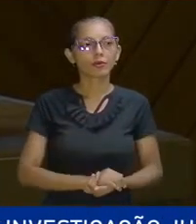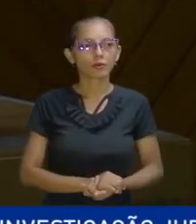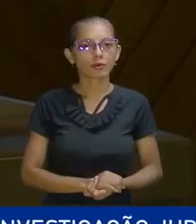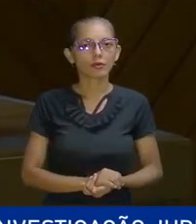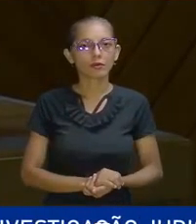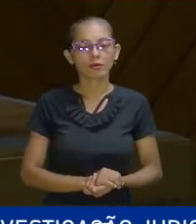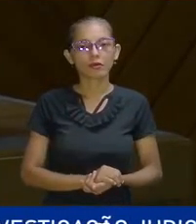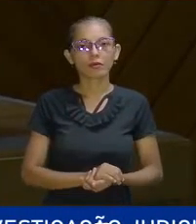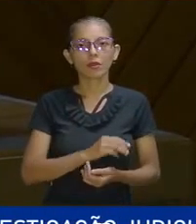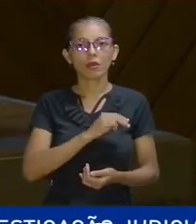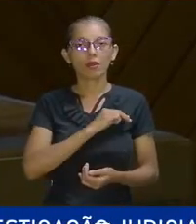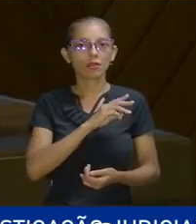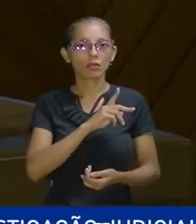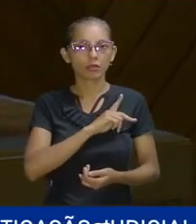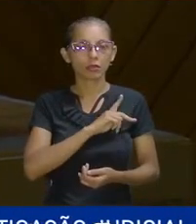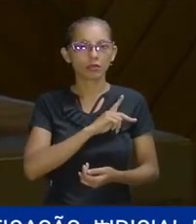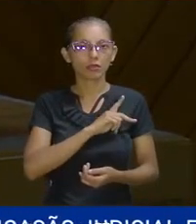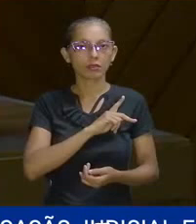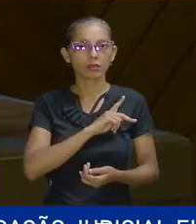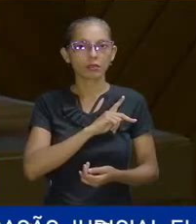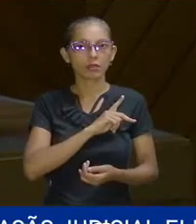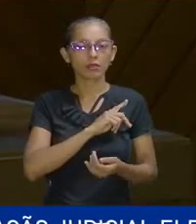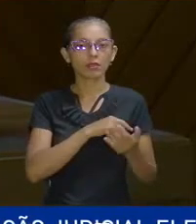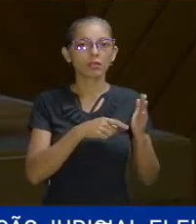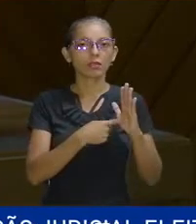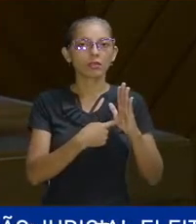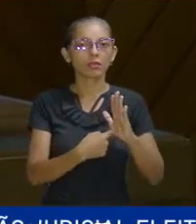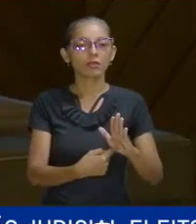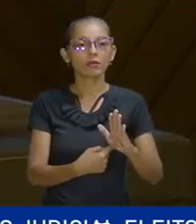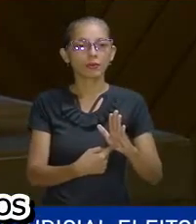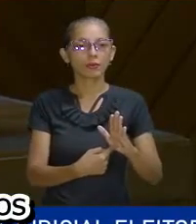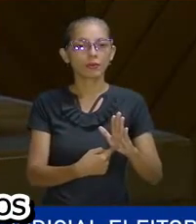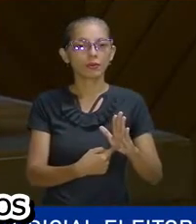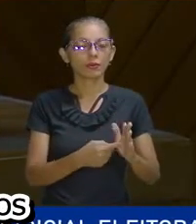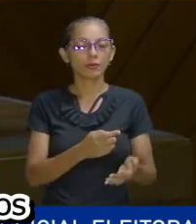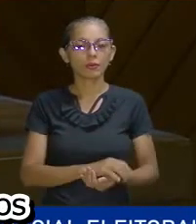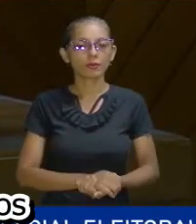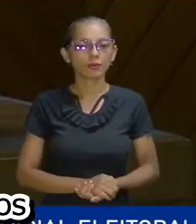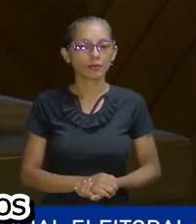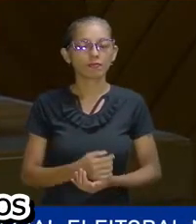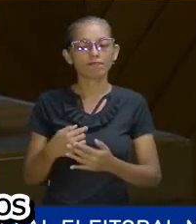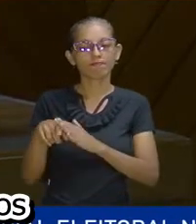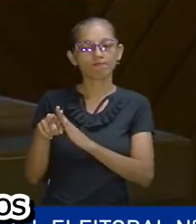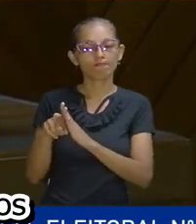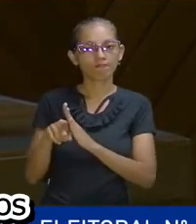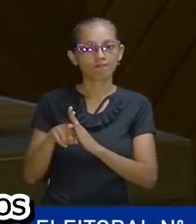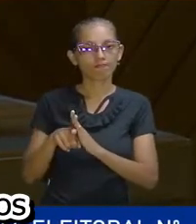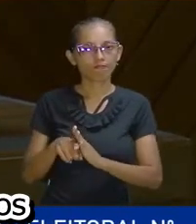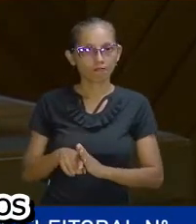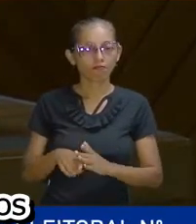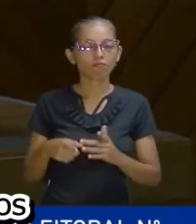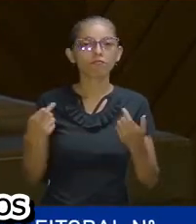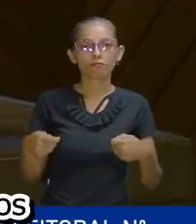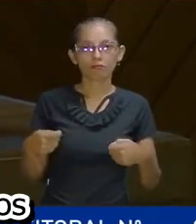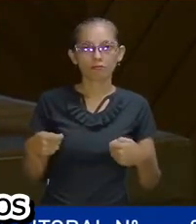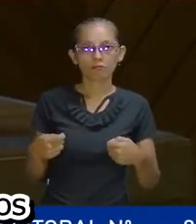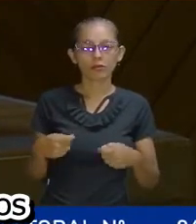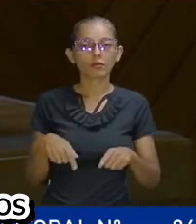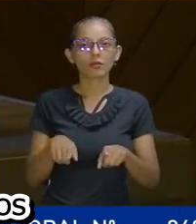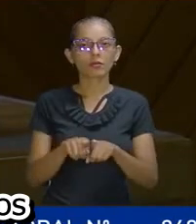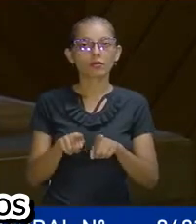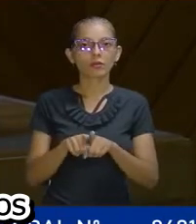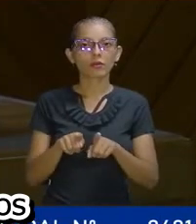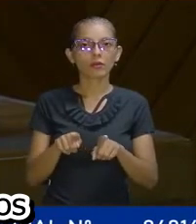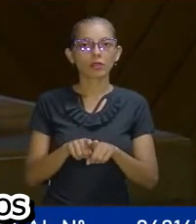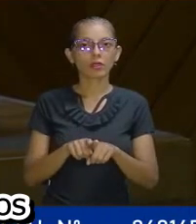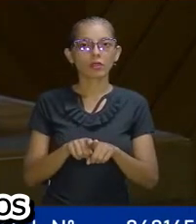E o Ministério Público emitiu parecer pela improcedência da ação de investigação judicial nos mesmos fundamentos